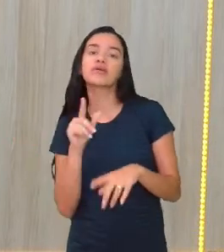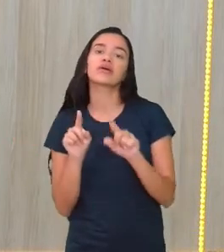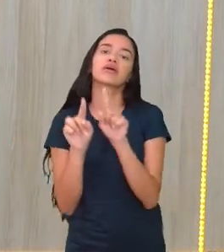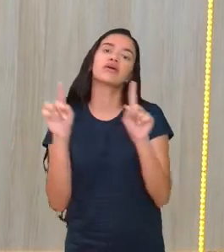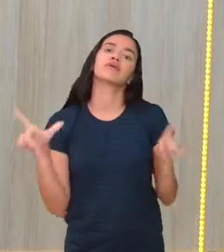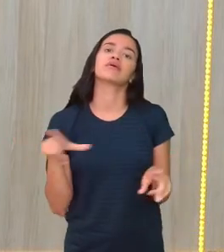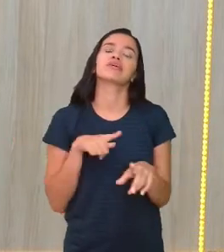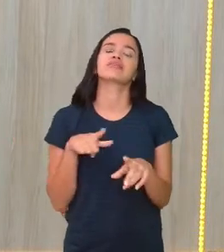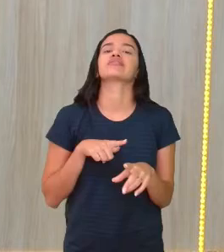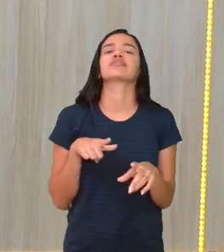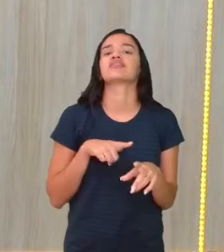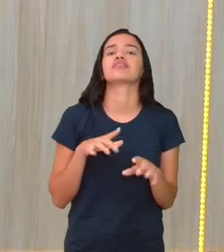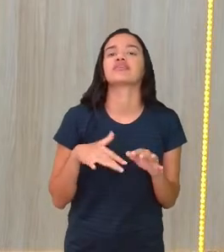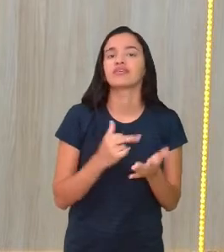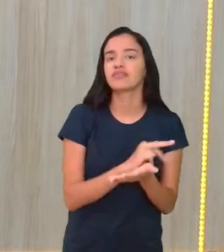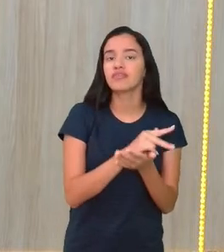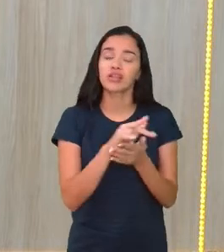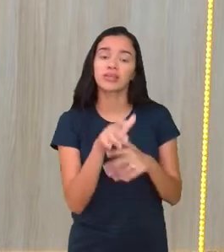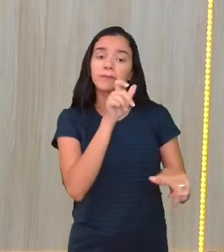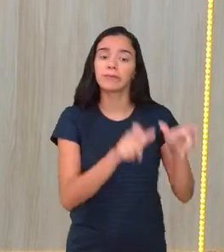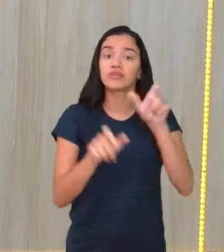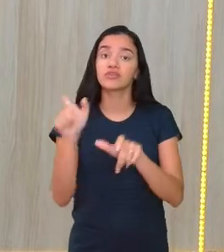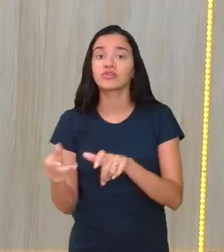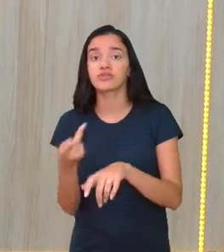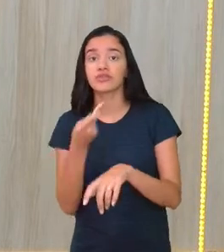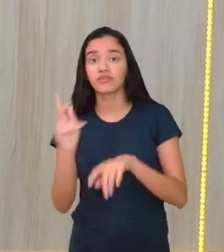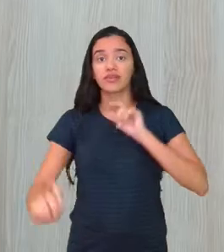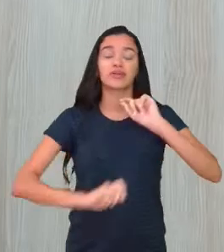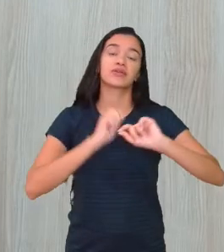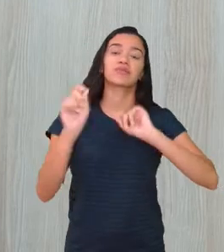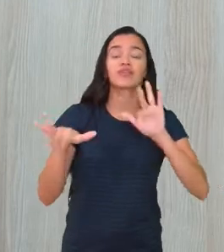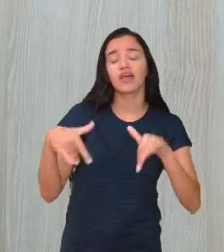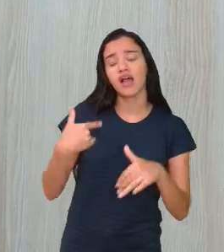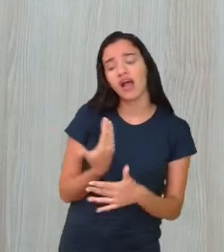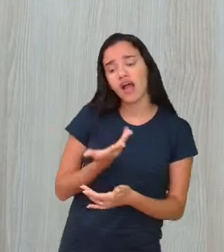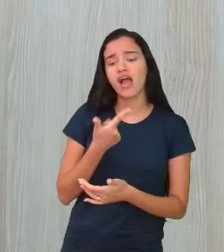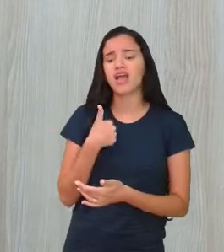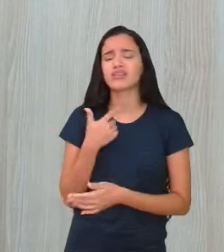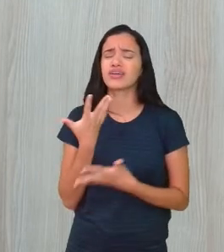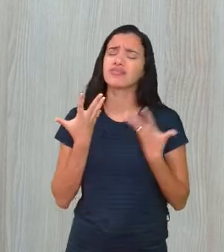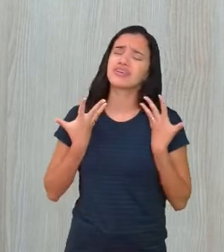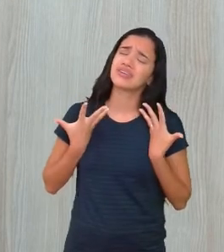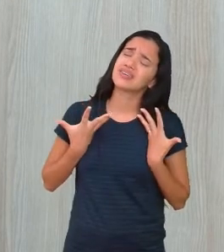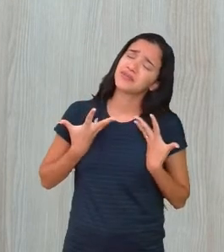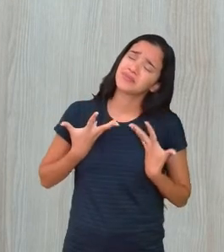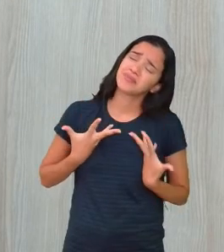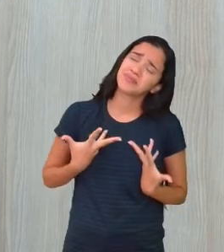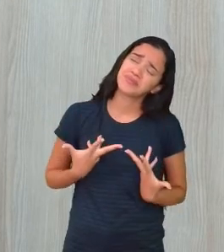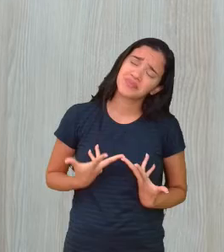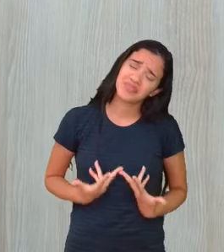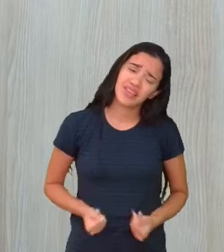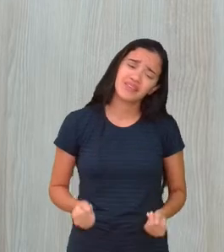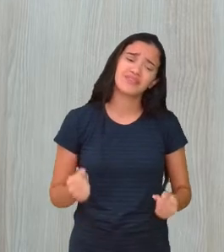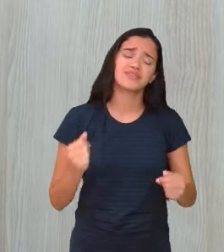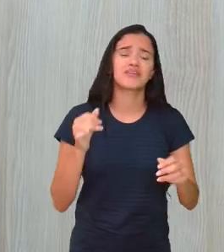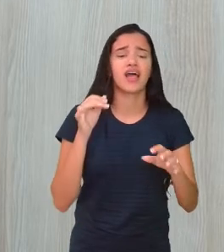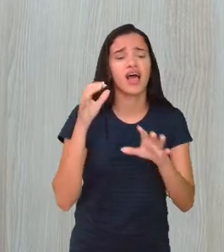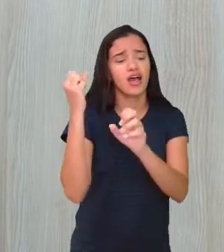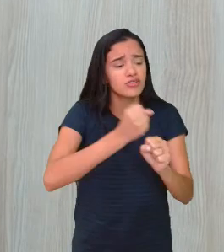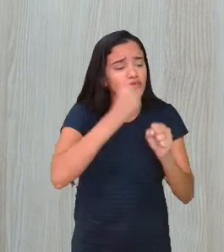existem mais, né, vários do que o depoimentos conhecimento. de pessoas que dizem assim: ah, eu estava tão cansada para fazer uma